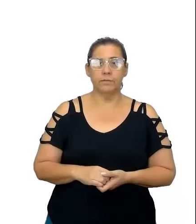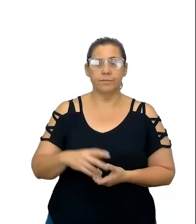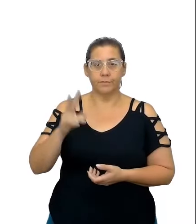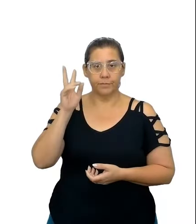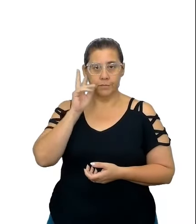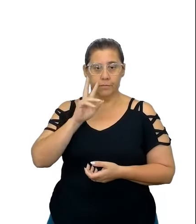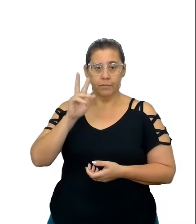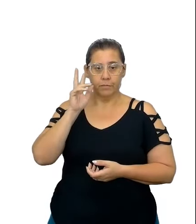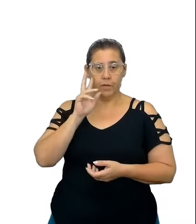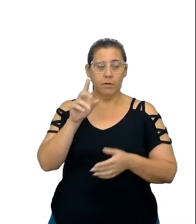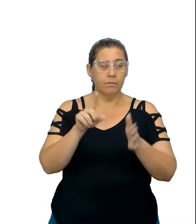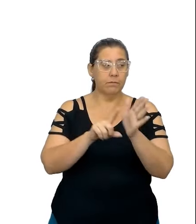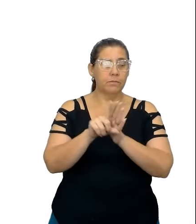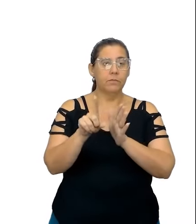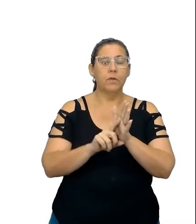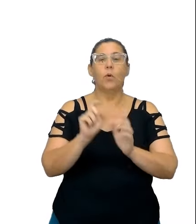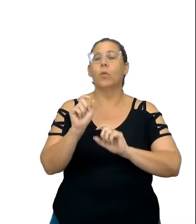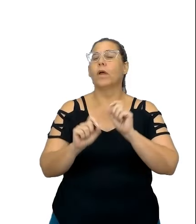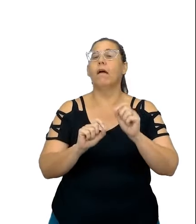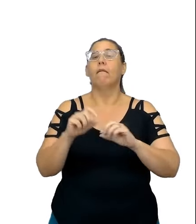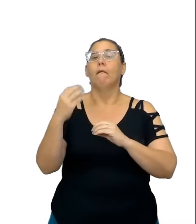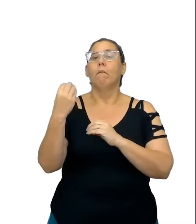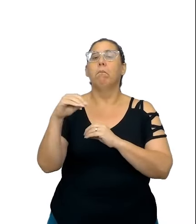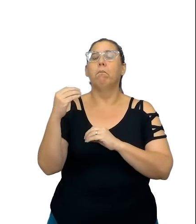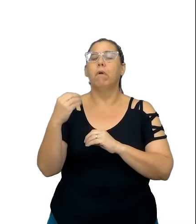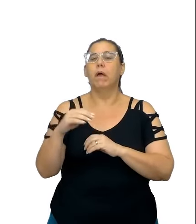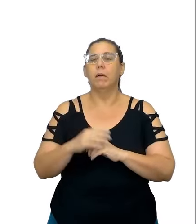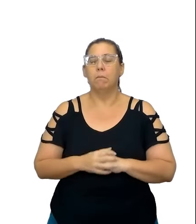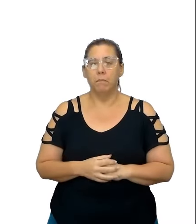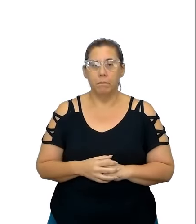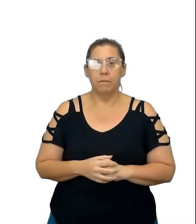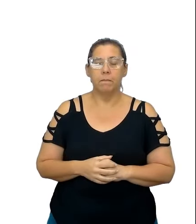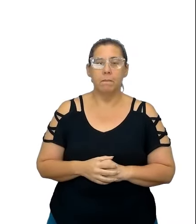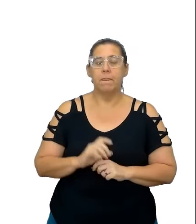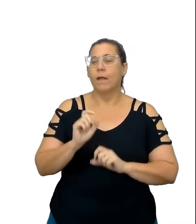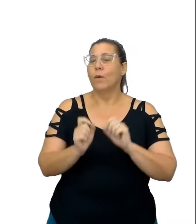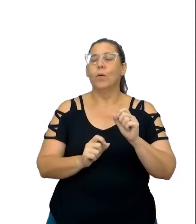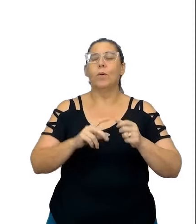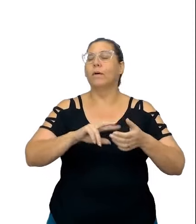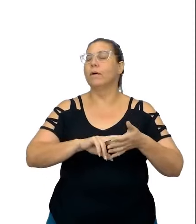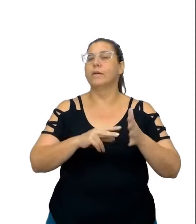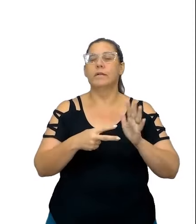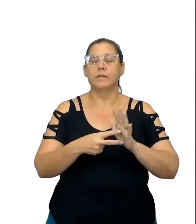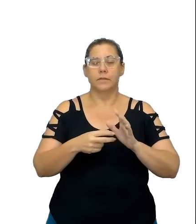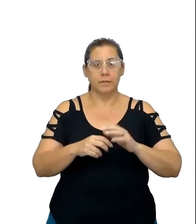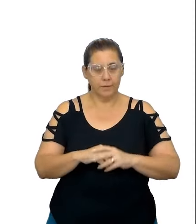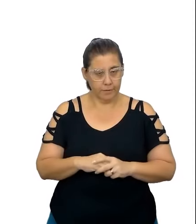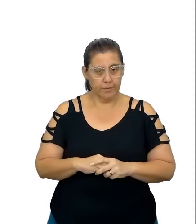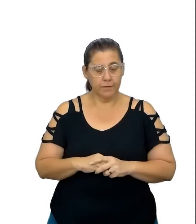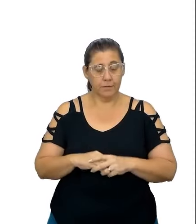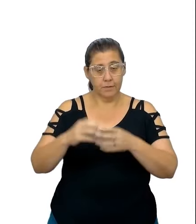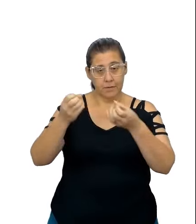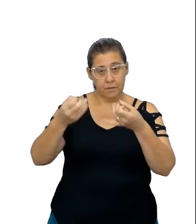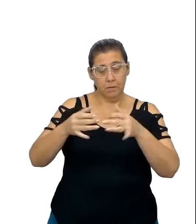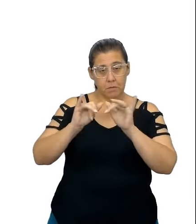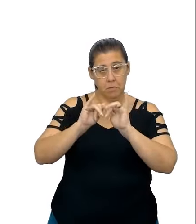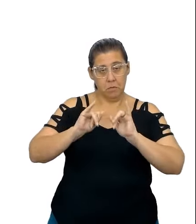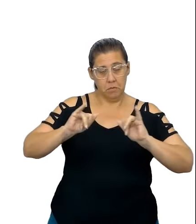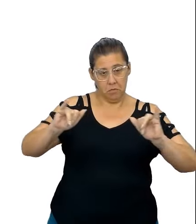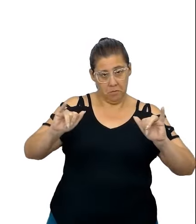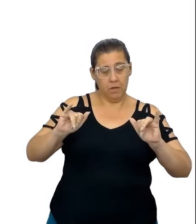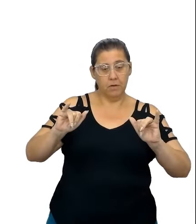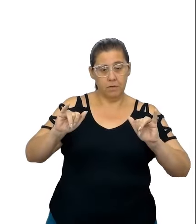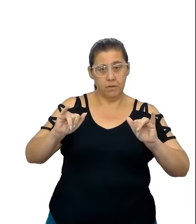Retomando o questionamento, o que é o meme? Do que se trata? O meme trata-se de uma mensagem com um